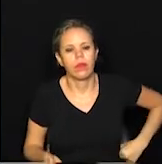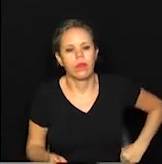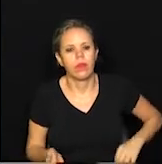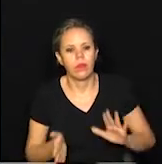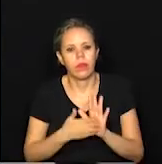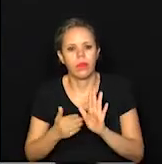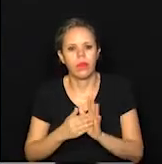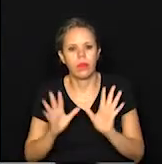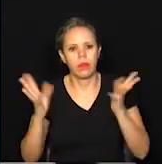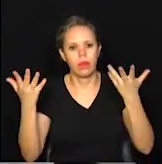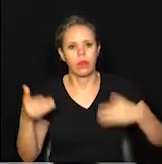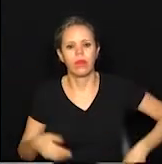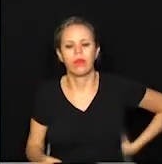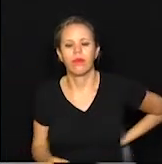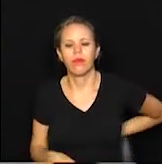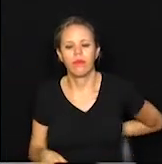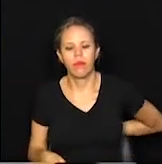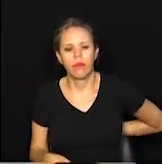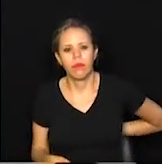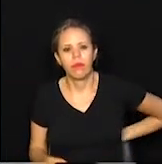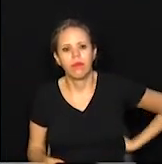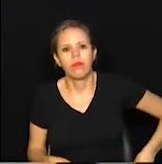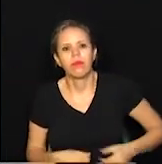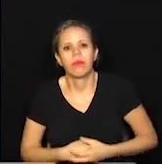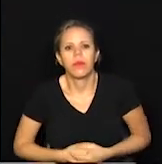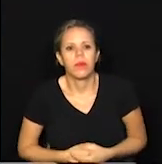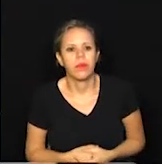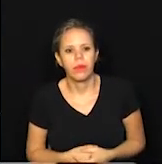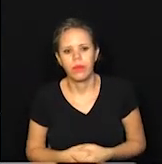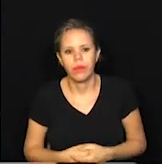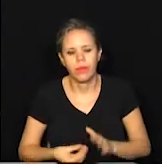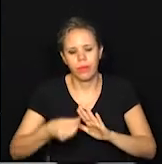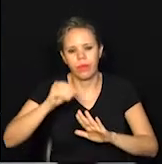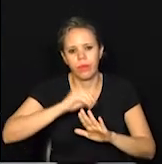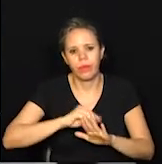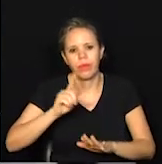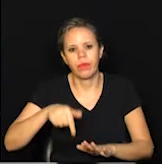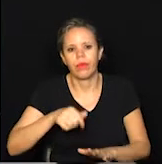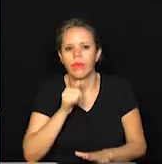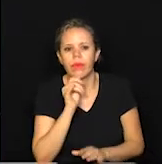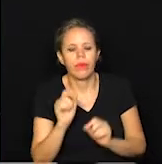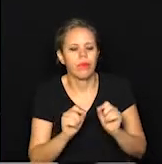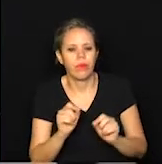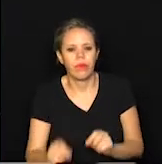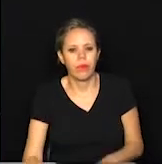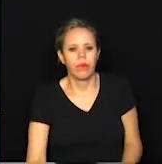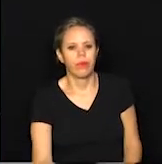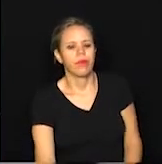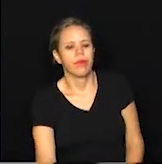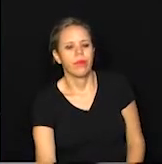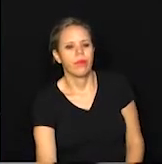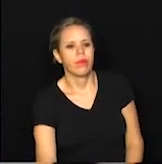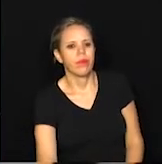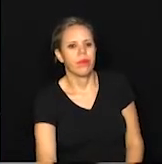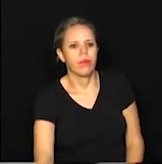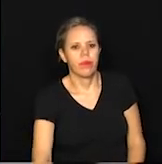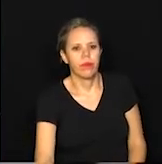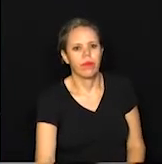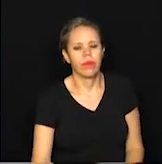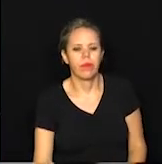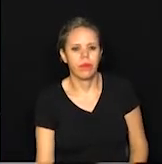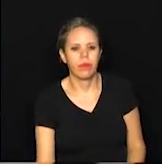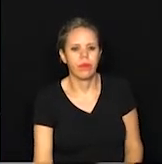de evento da comissão. O calendário é o seguinte, deixa eu aqui até pegar exatamente para